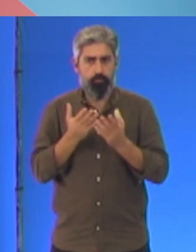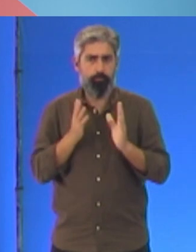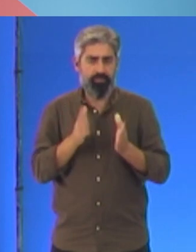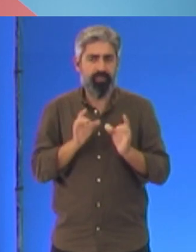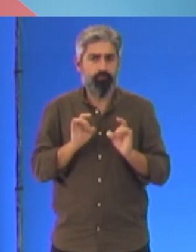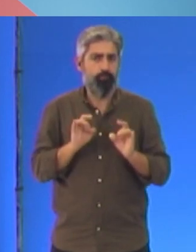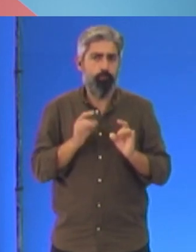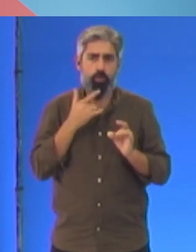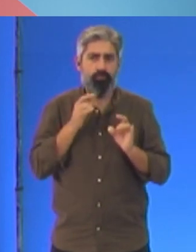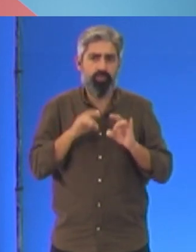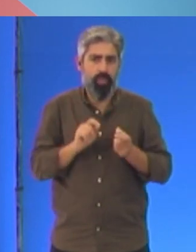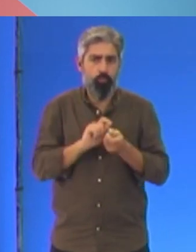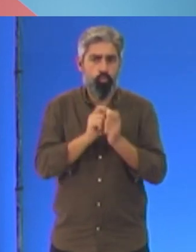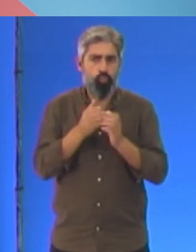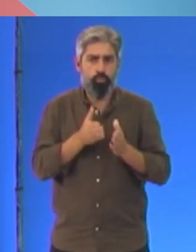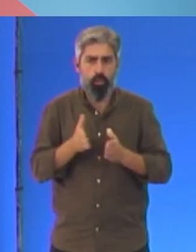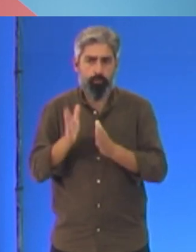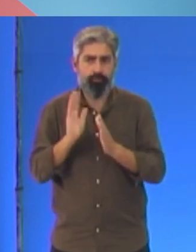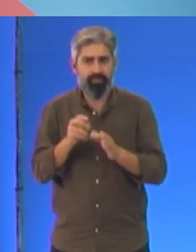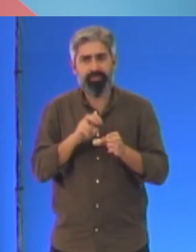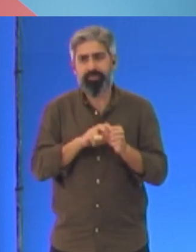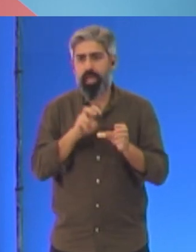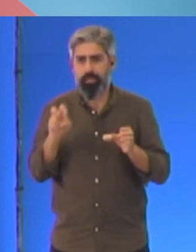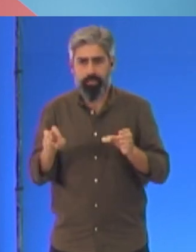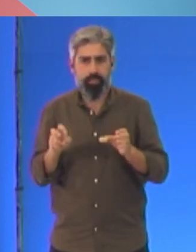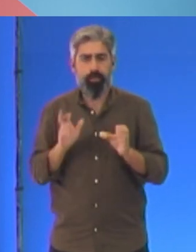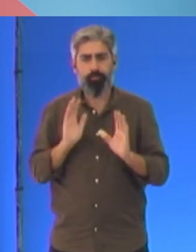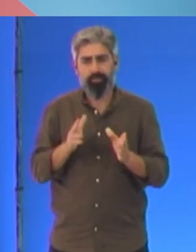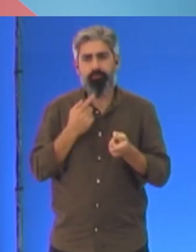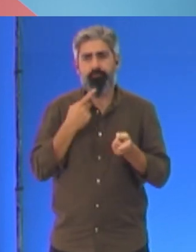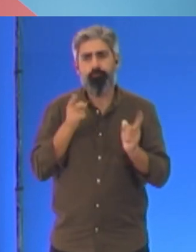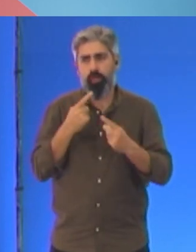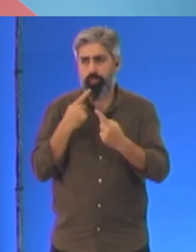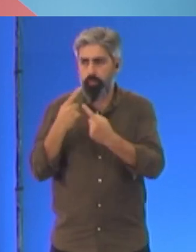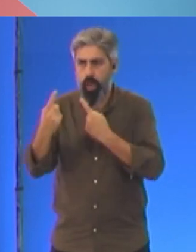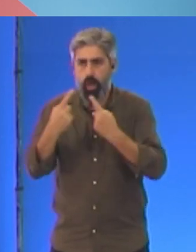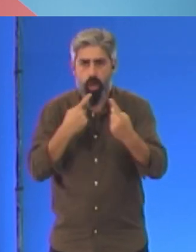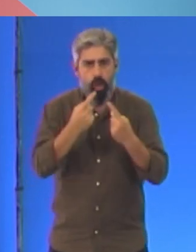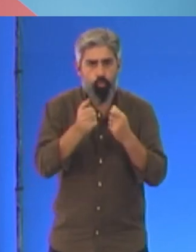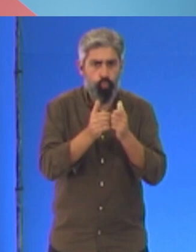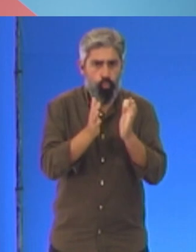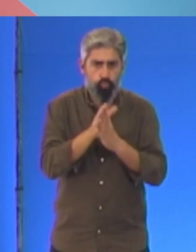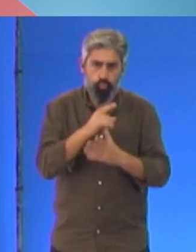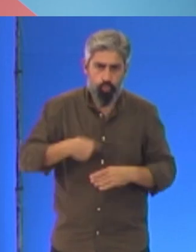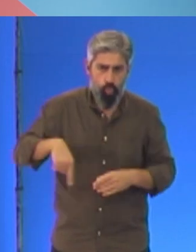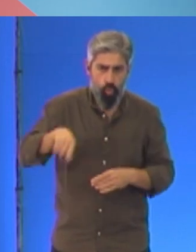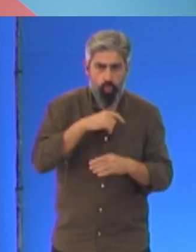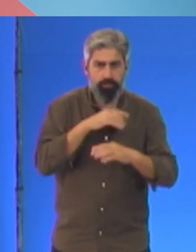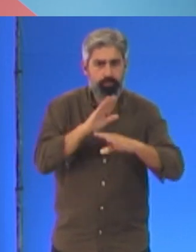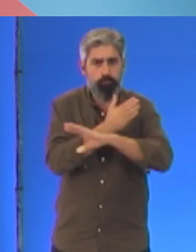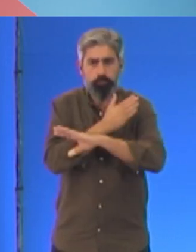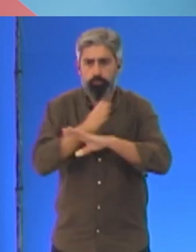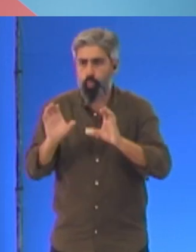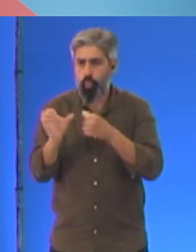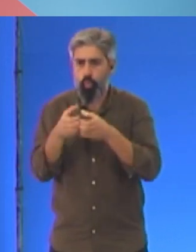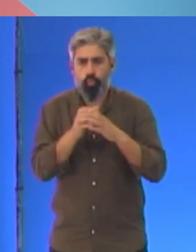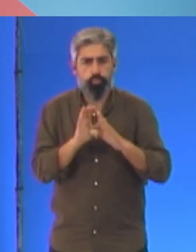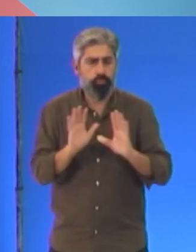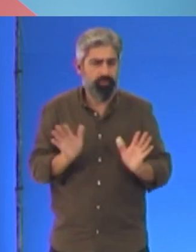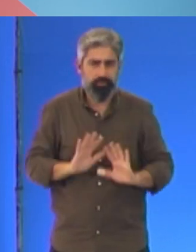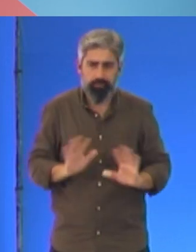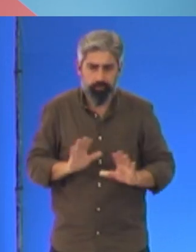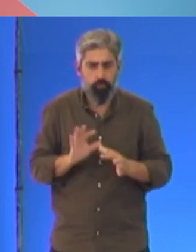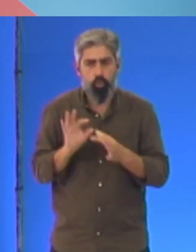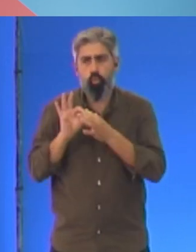temos de ser urgentemente deste atalho precisamos de restabelecer o diálogo entre todos nós sem secretarias de grupo com capacidade